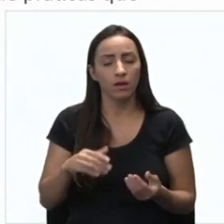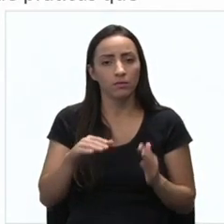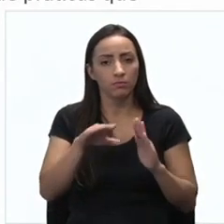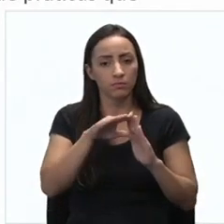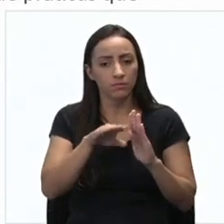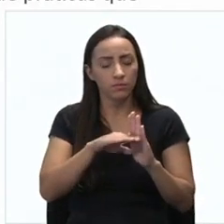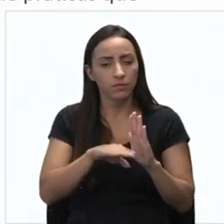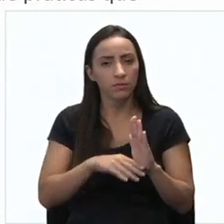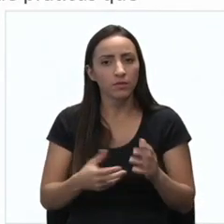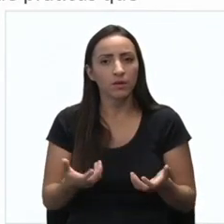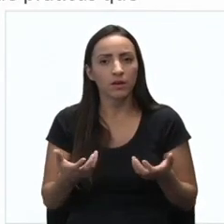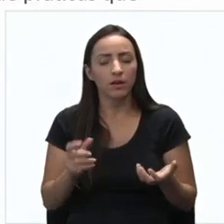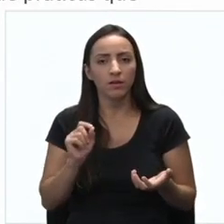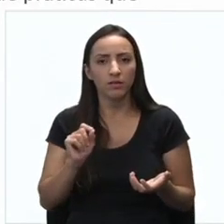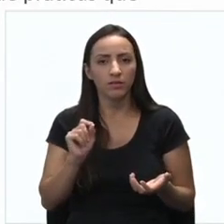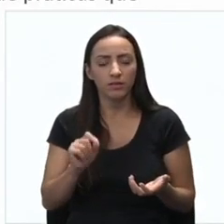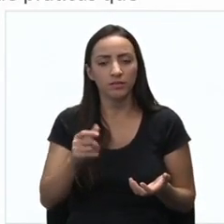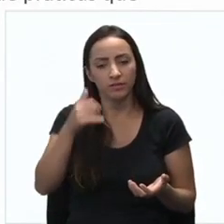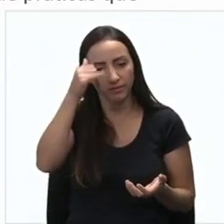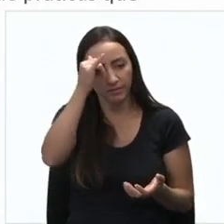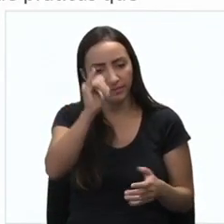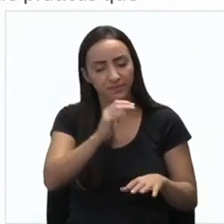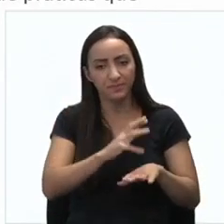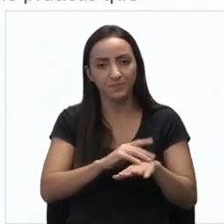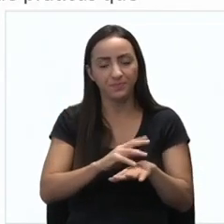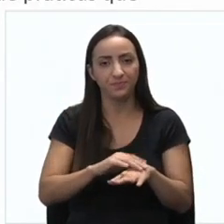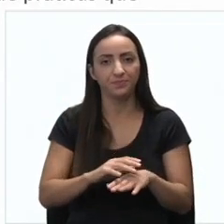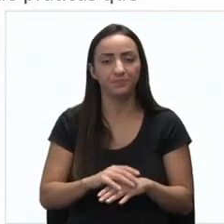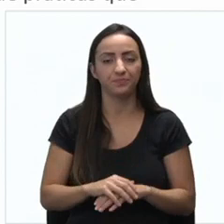visam prevenir doenças e